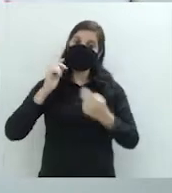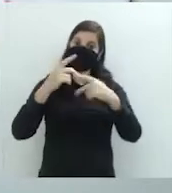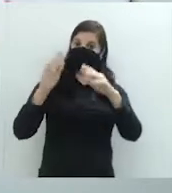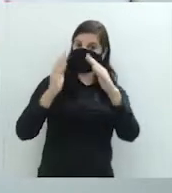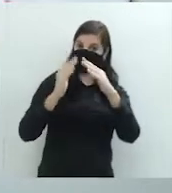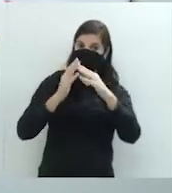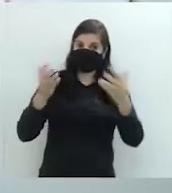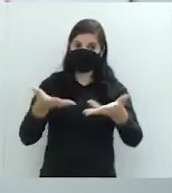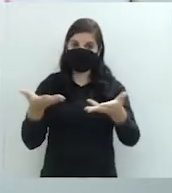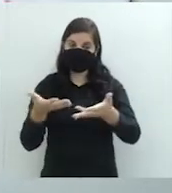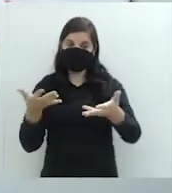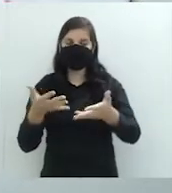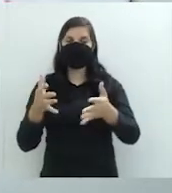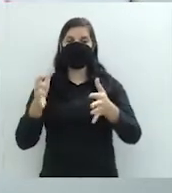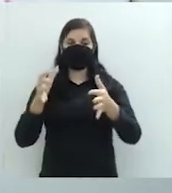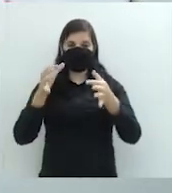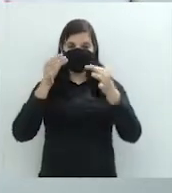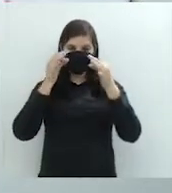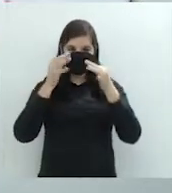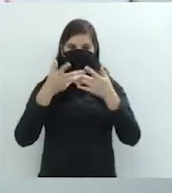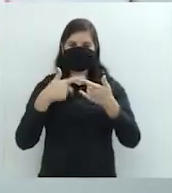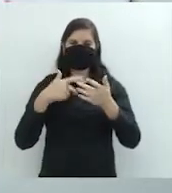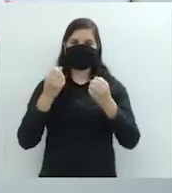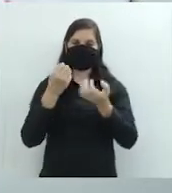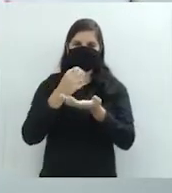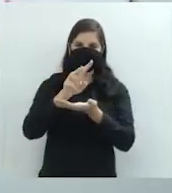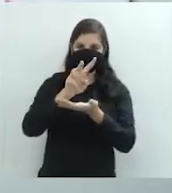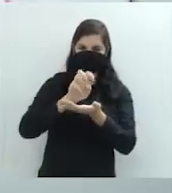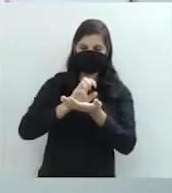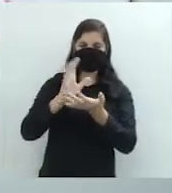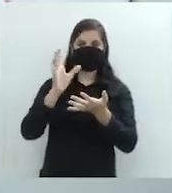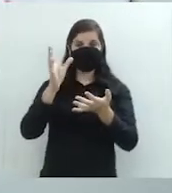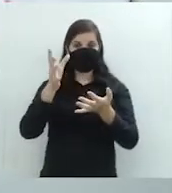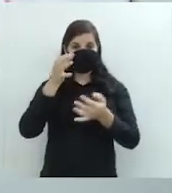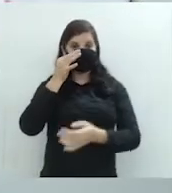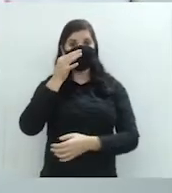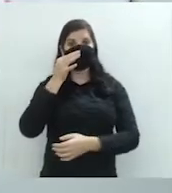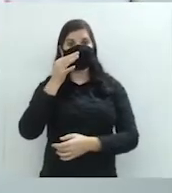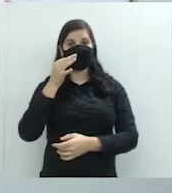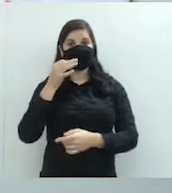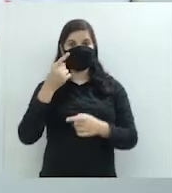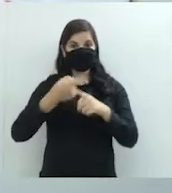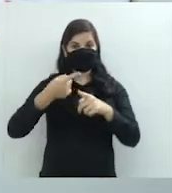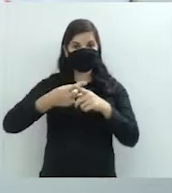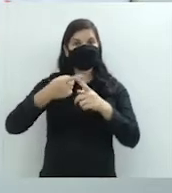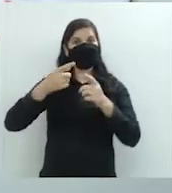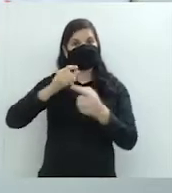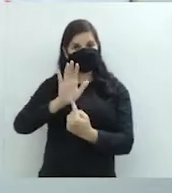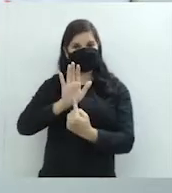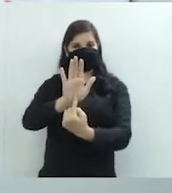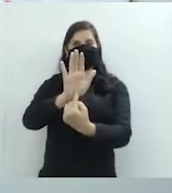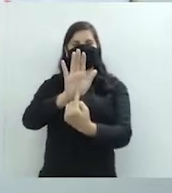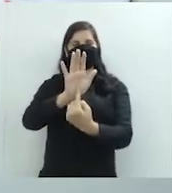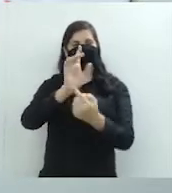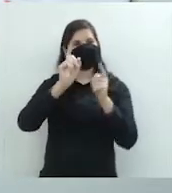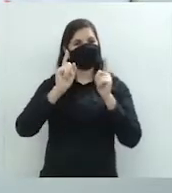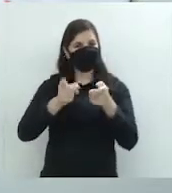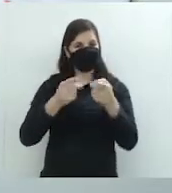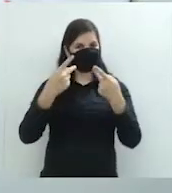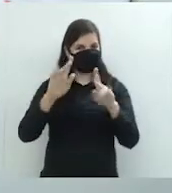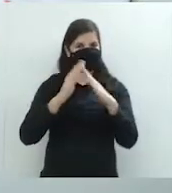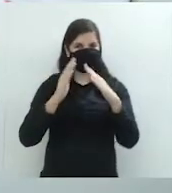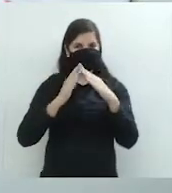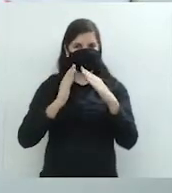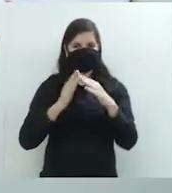agora assistindo o nosso EducaPR, preste atenção. E este programa foi feito para você que está em casa aí, tá certo?